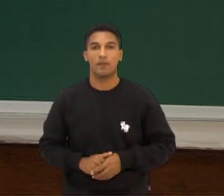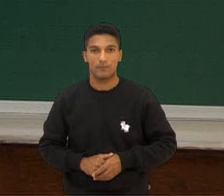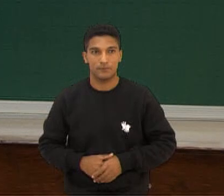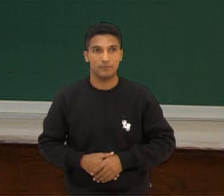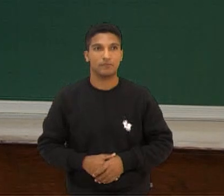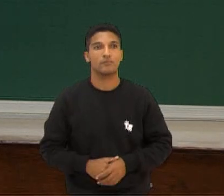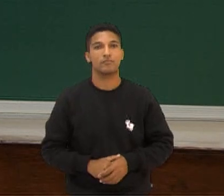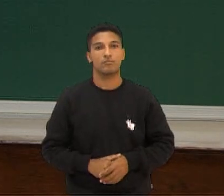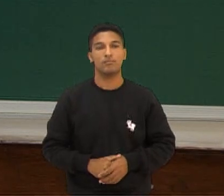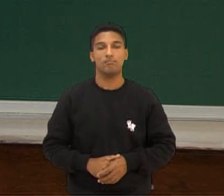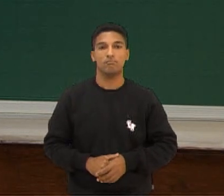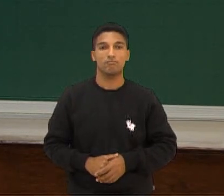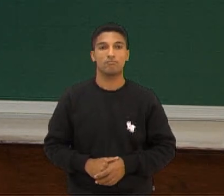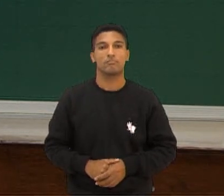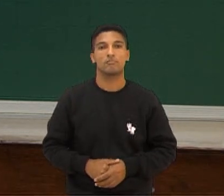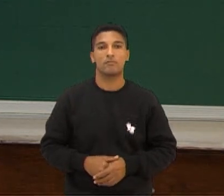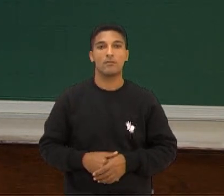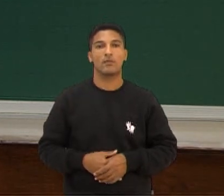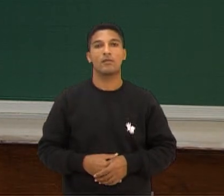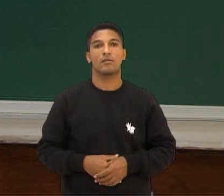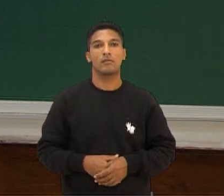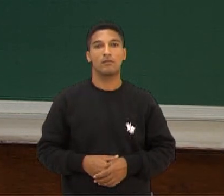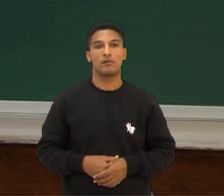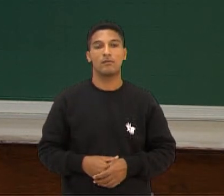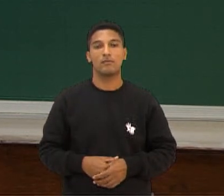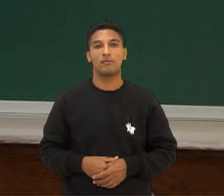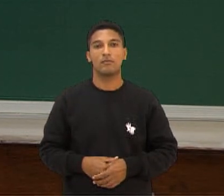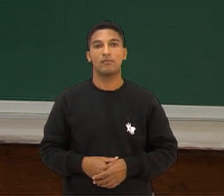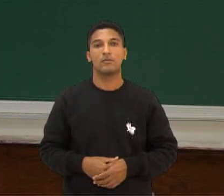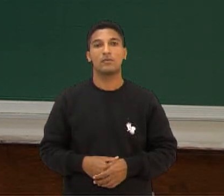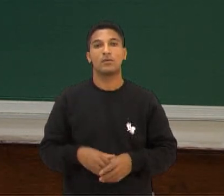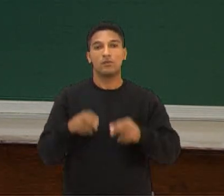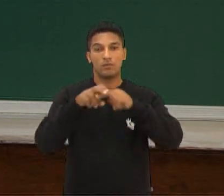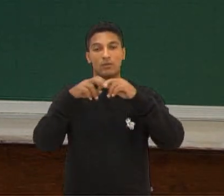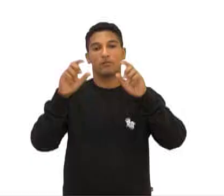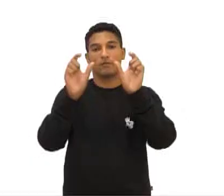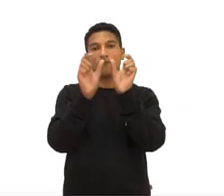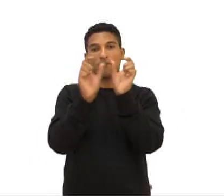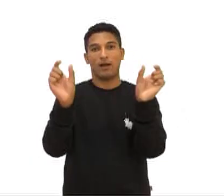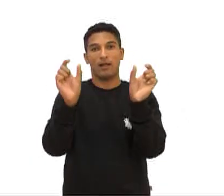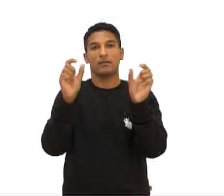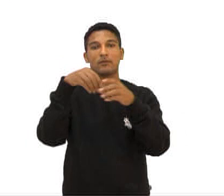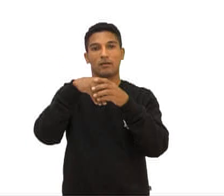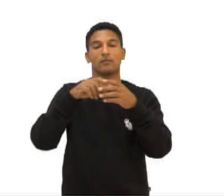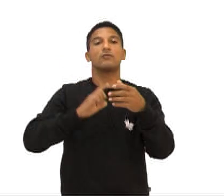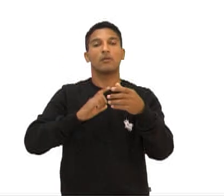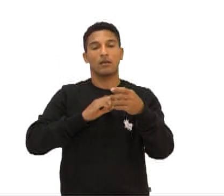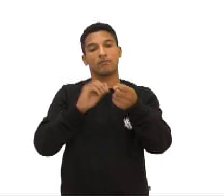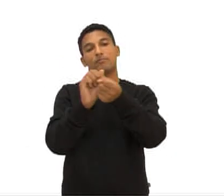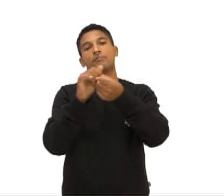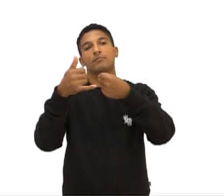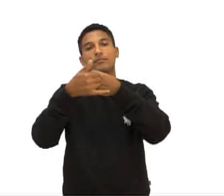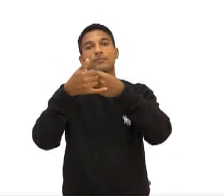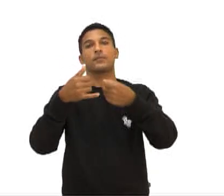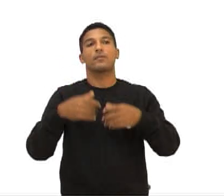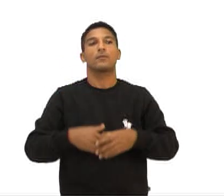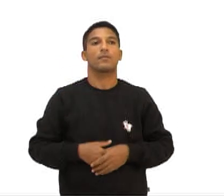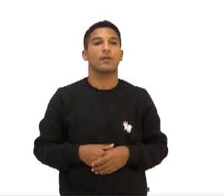a adjetiva, sem dúvida nenhuma, de adjetivo. Então, muito fácil. São classificadas